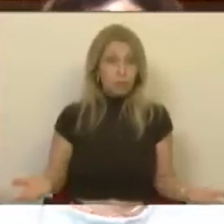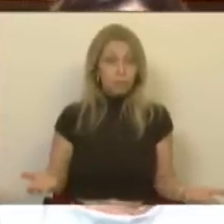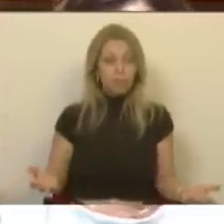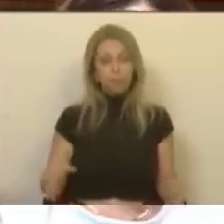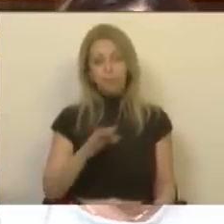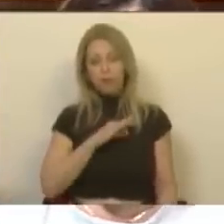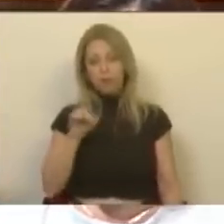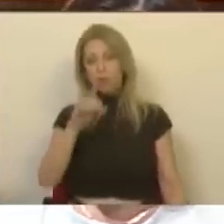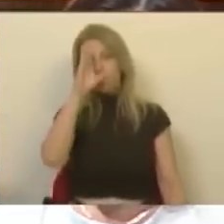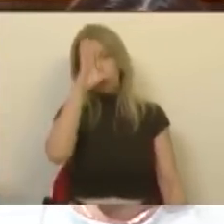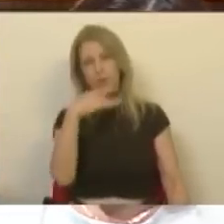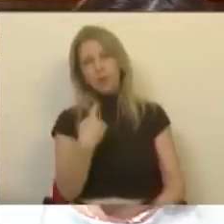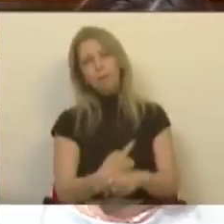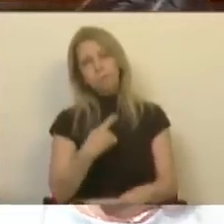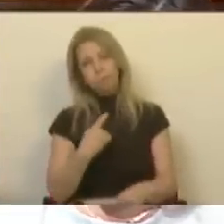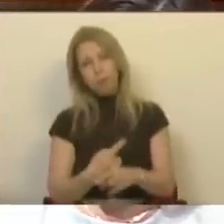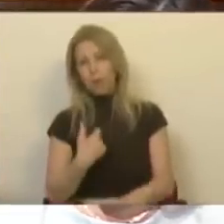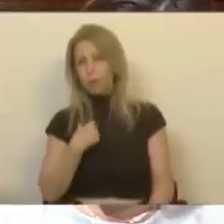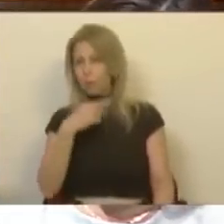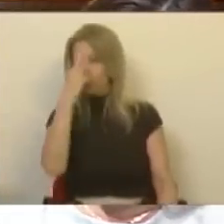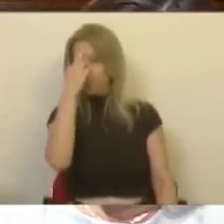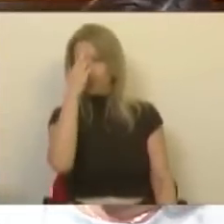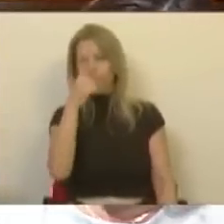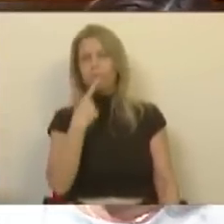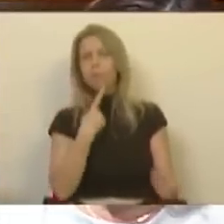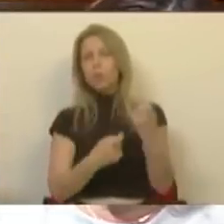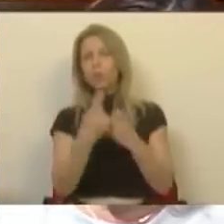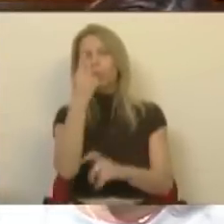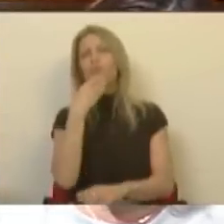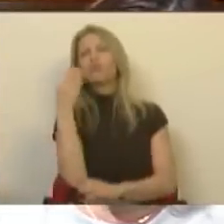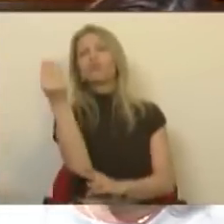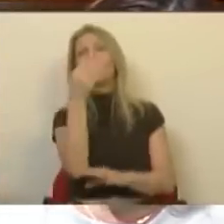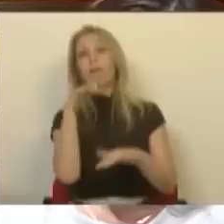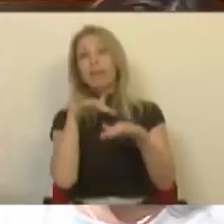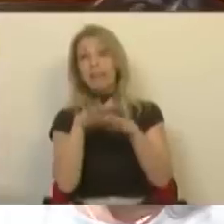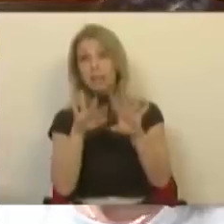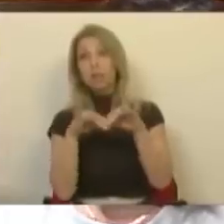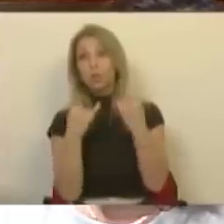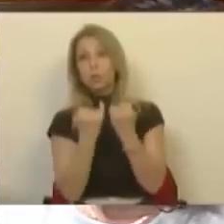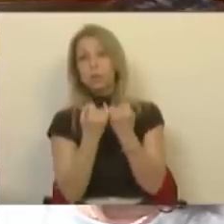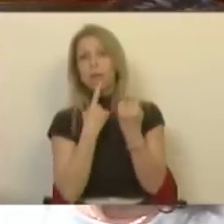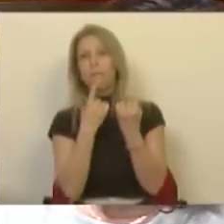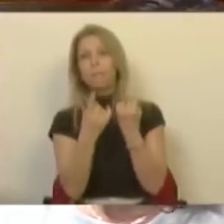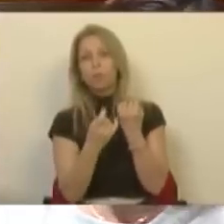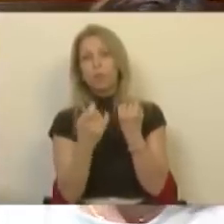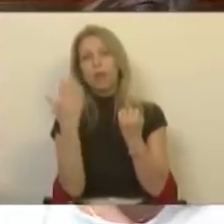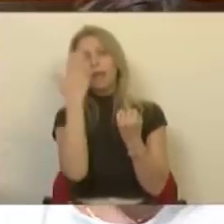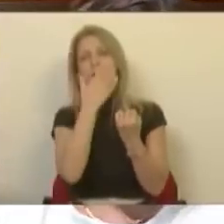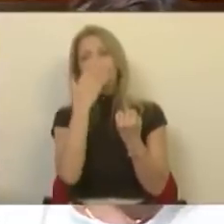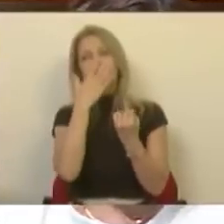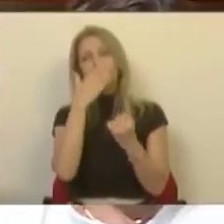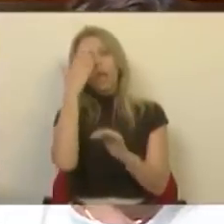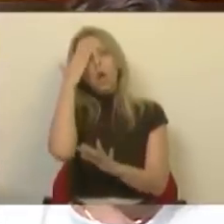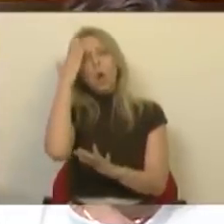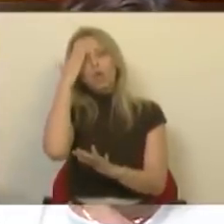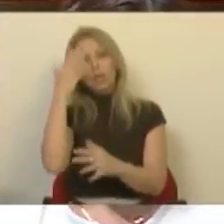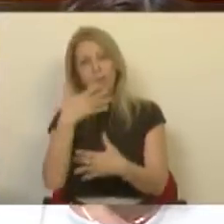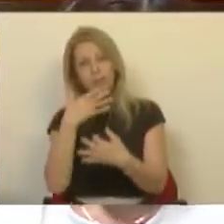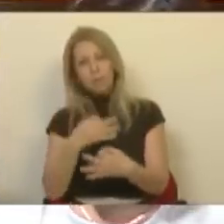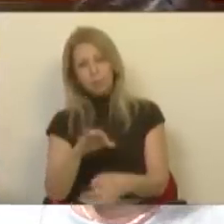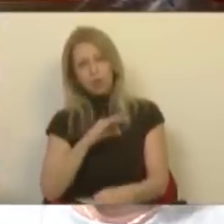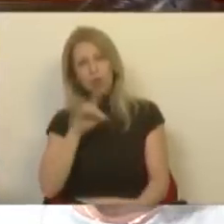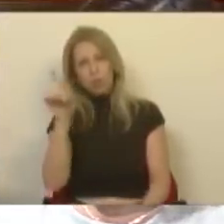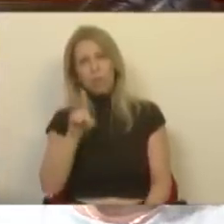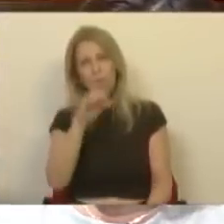não não resista partilhar uma pergunta de um jovem que nas redes sociais perguntava se é inconsciência o seu primeiro ministro esta é o país